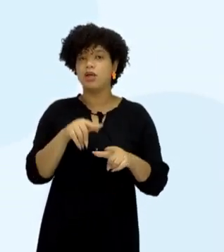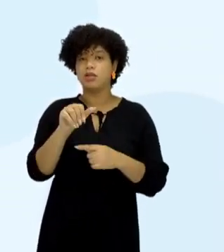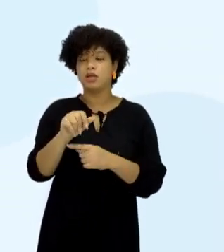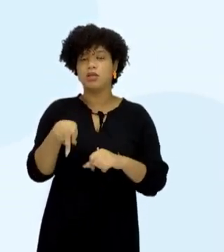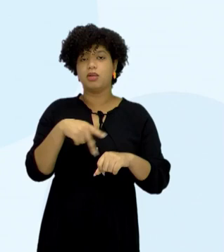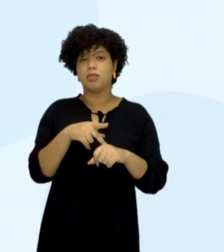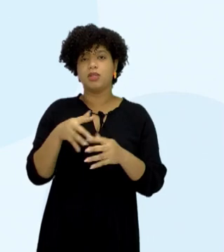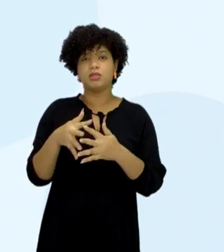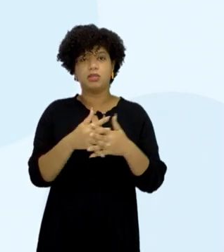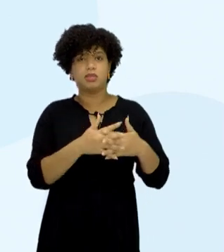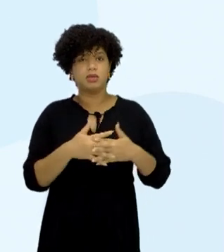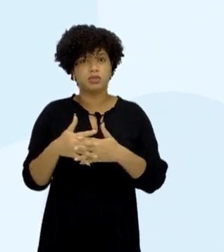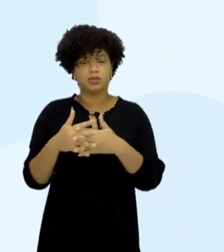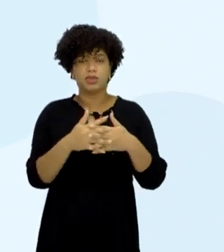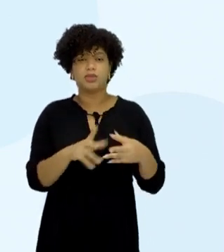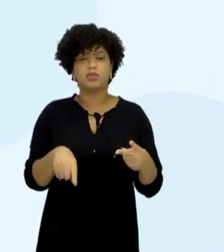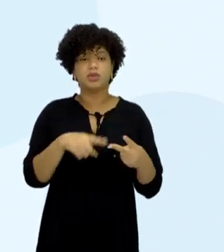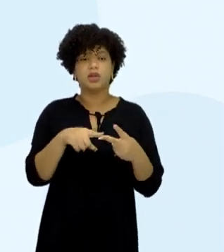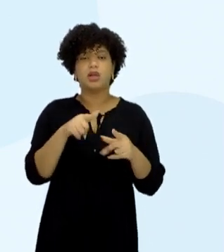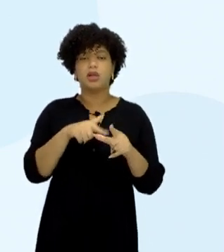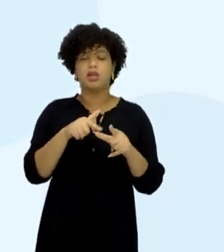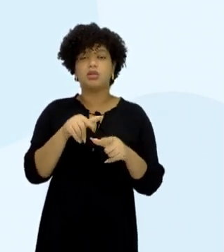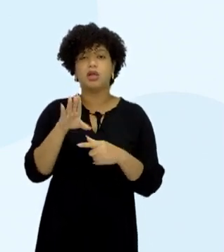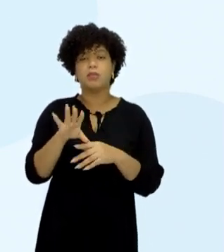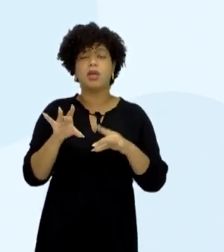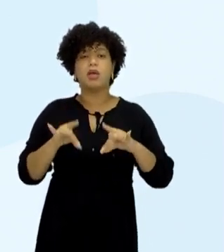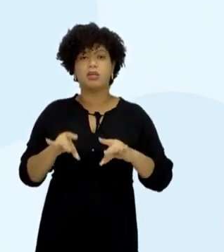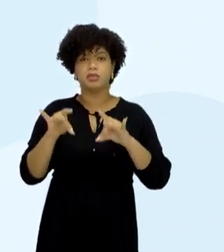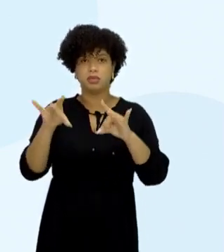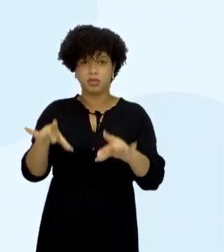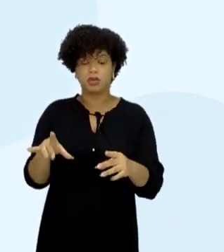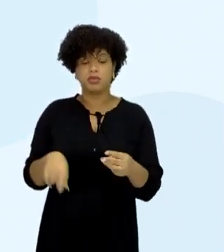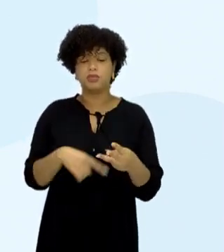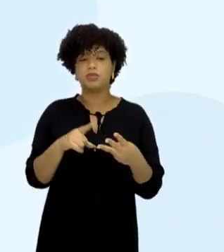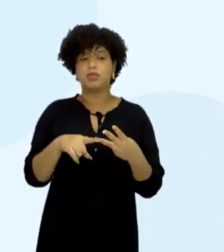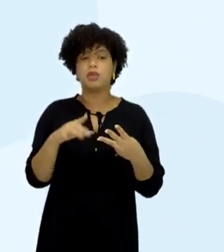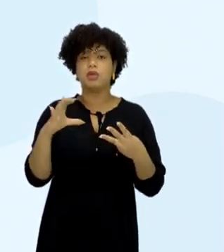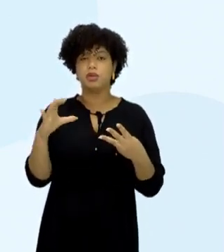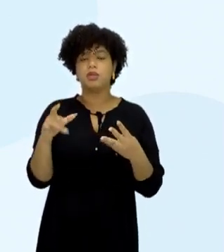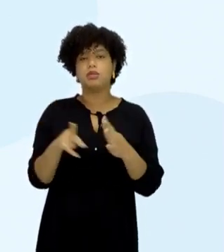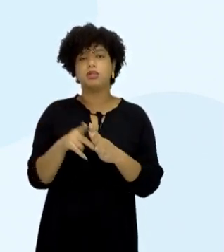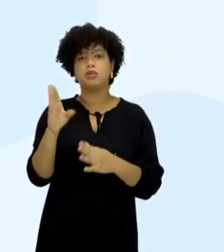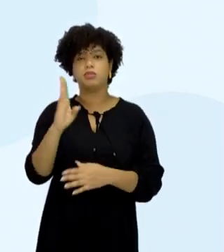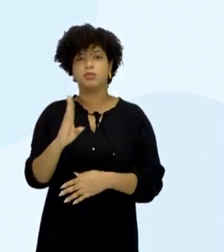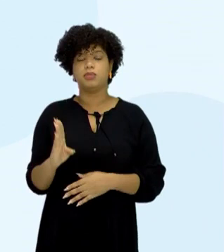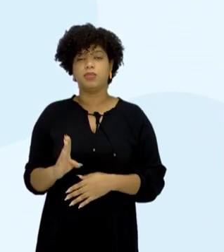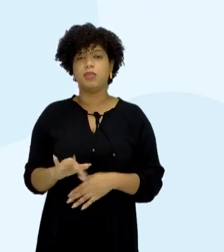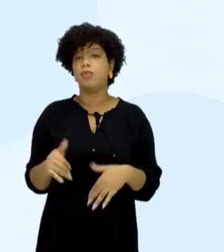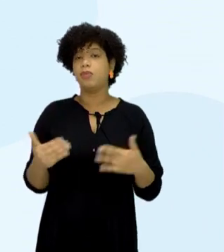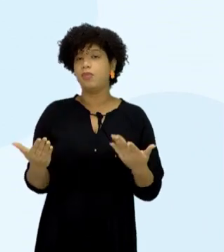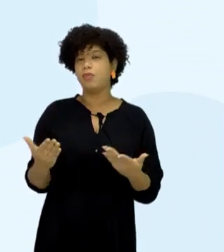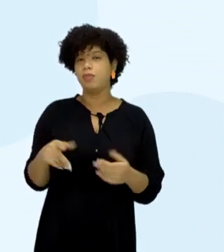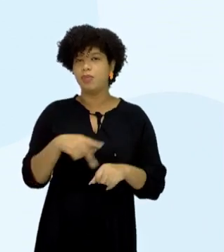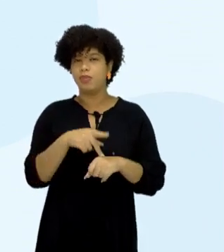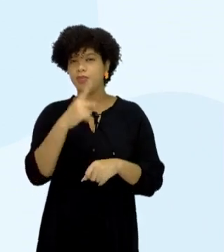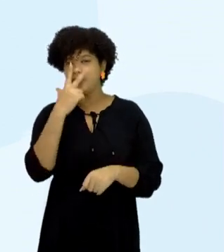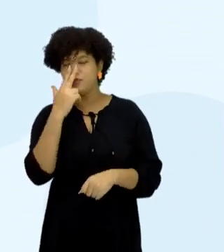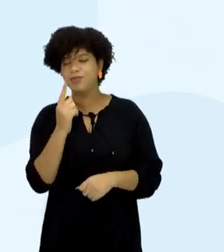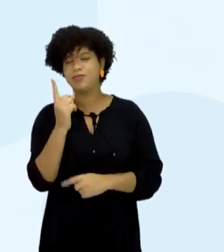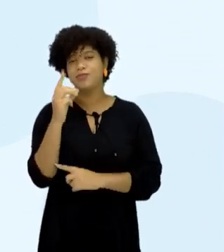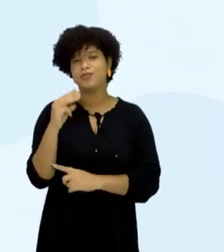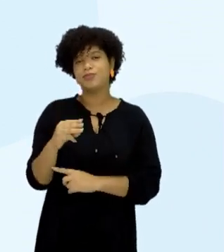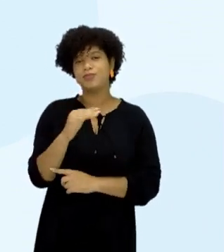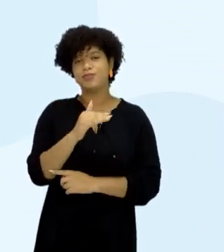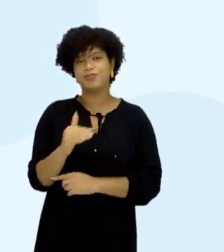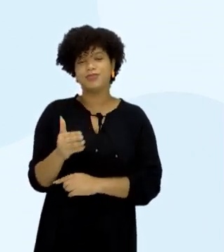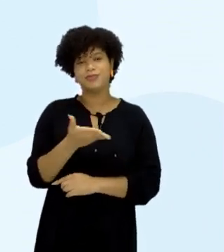Estados Unidos da América, nós temos o B, a Austrália, e nós temos o C, o Brasil. Tá? Nós vamos dar 1 minuto e meio